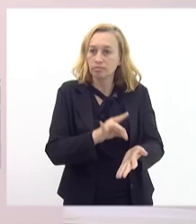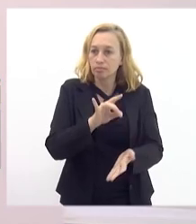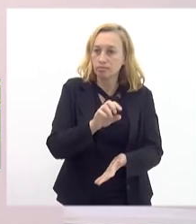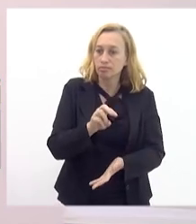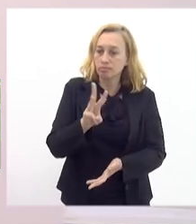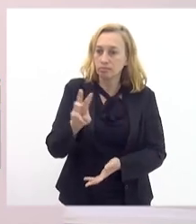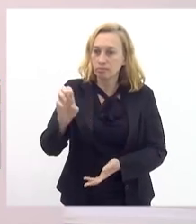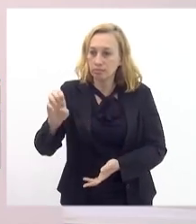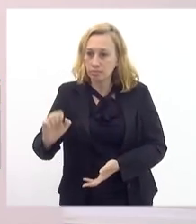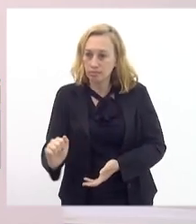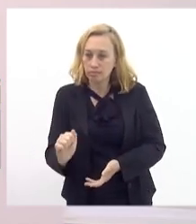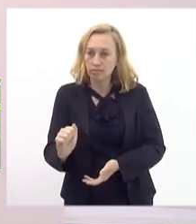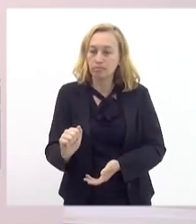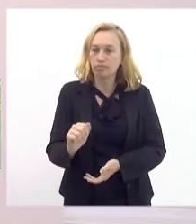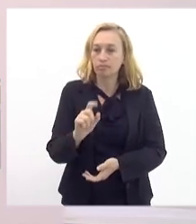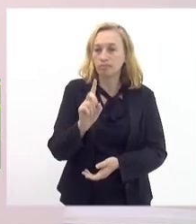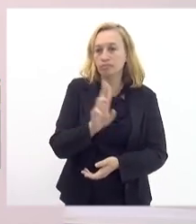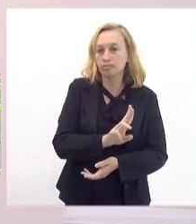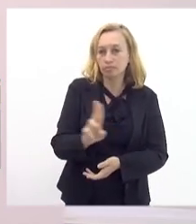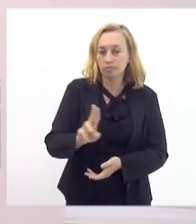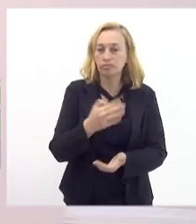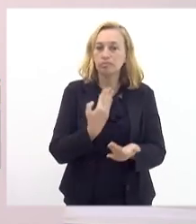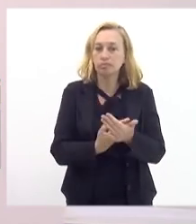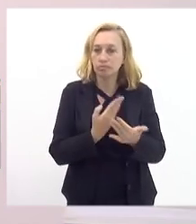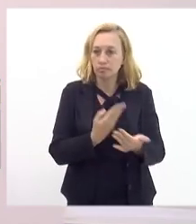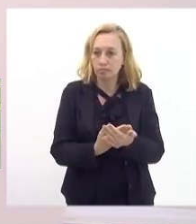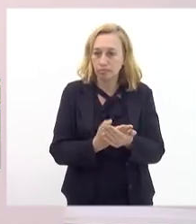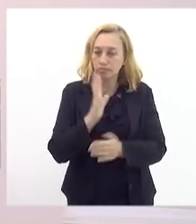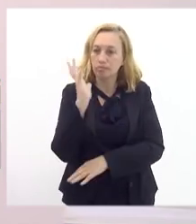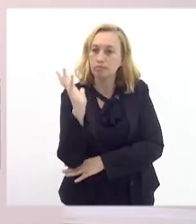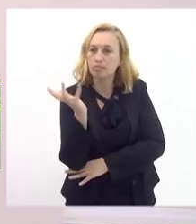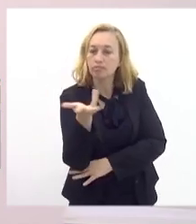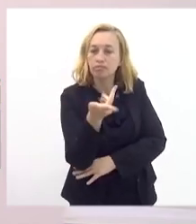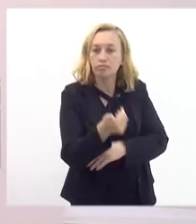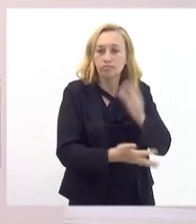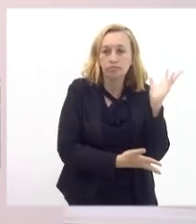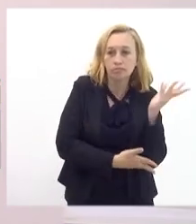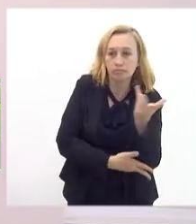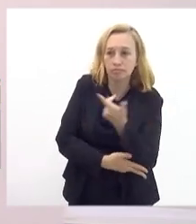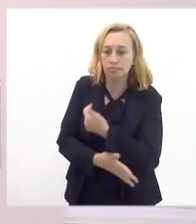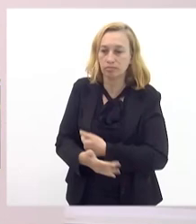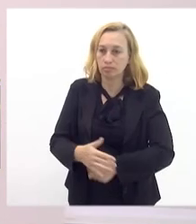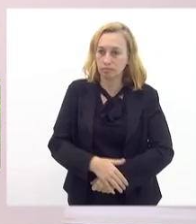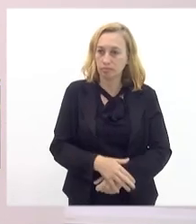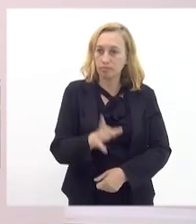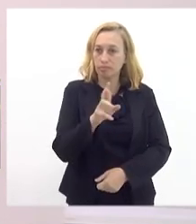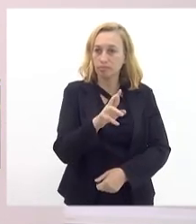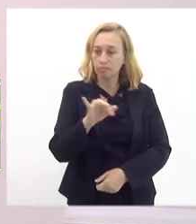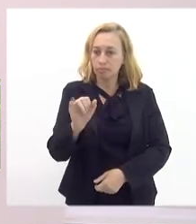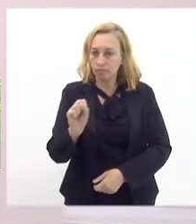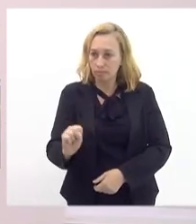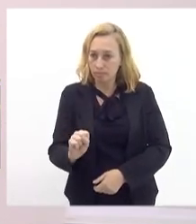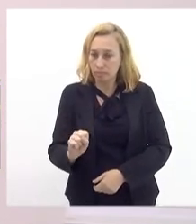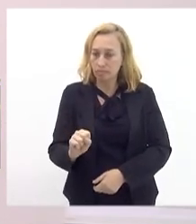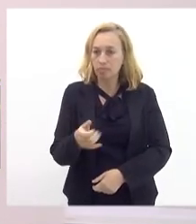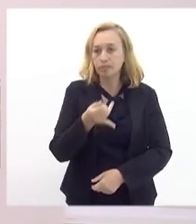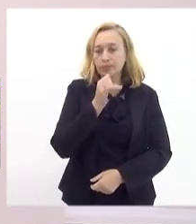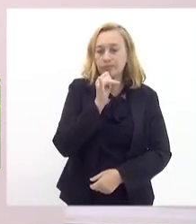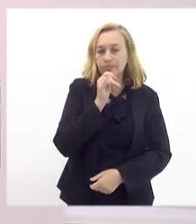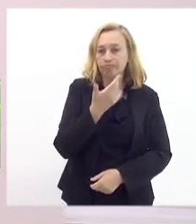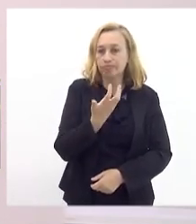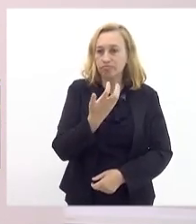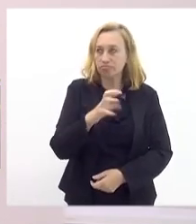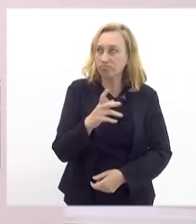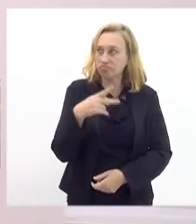William Esse é o nome de um estudo ambiental na verdade assim o raiz por exemplo não